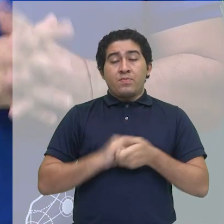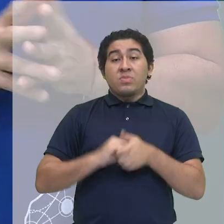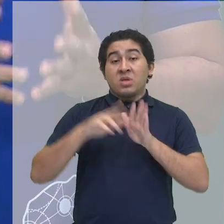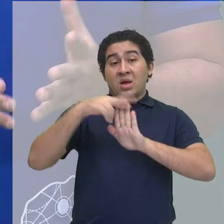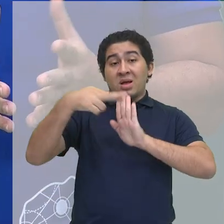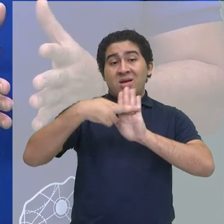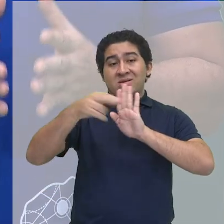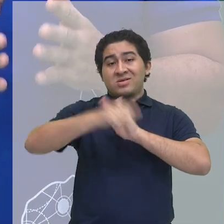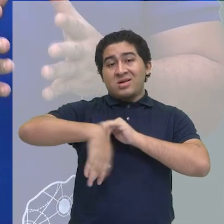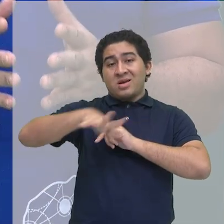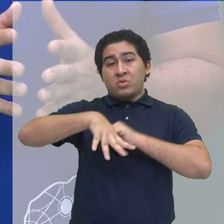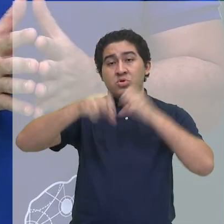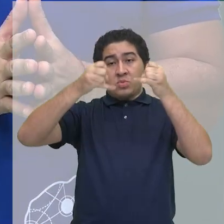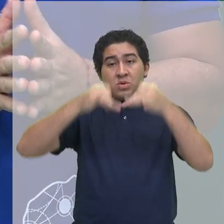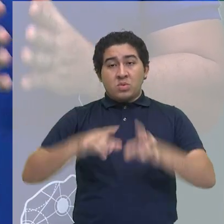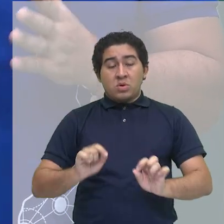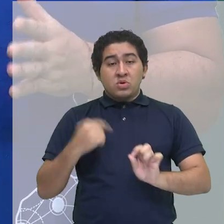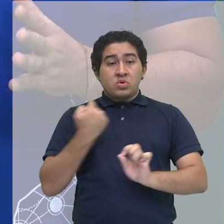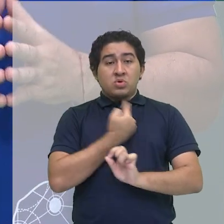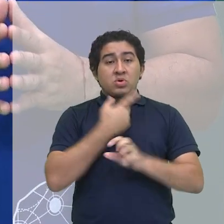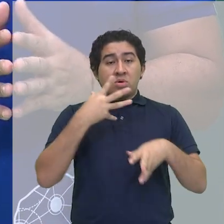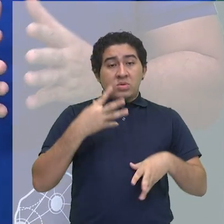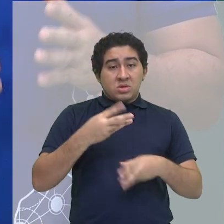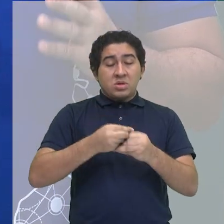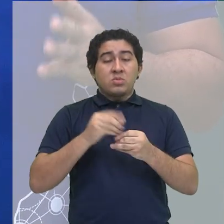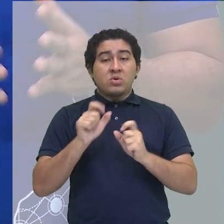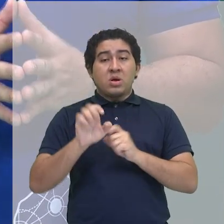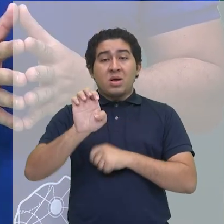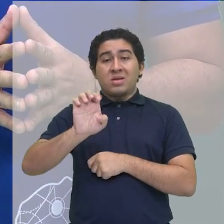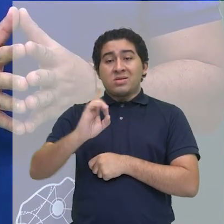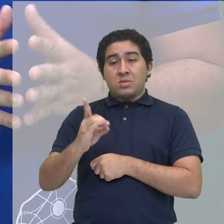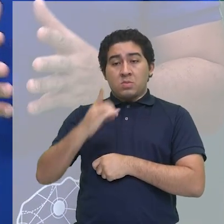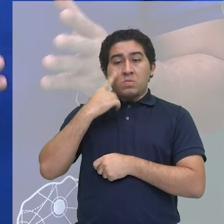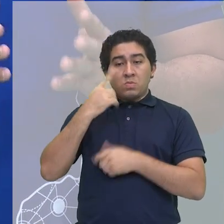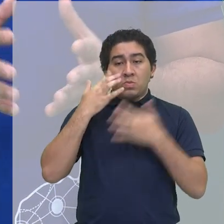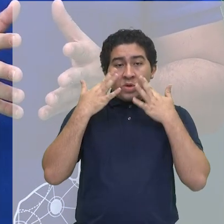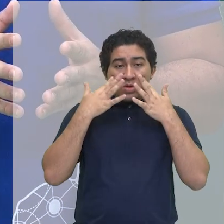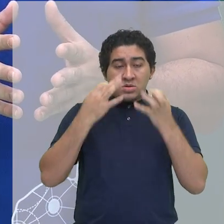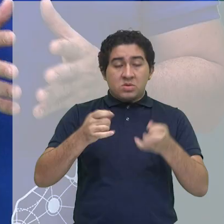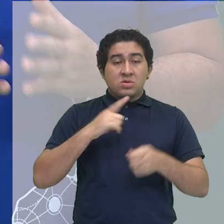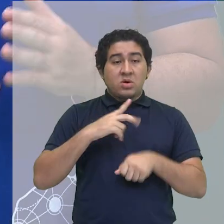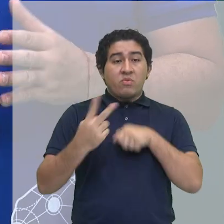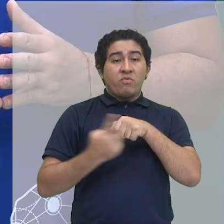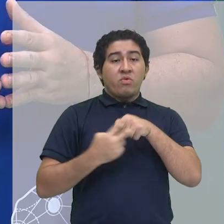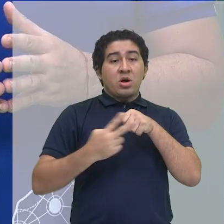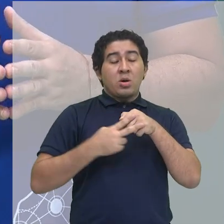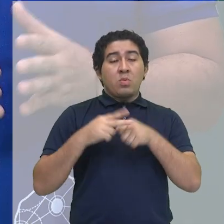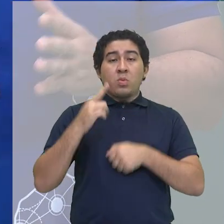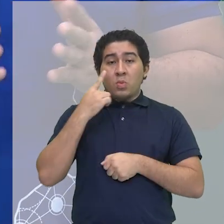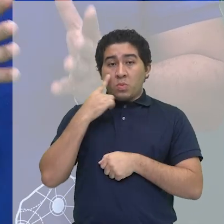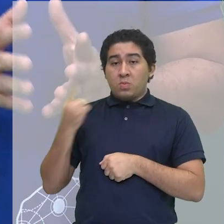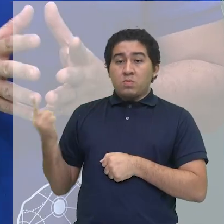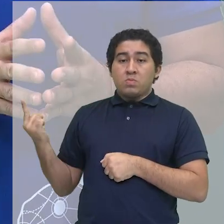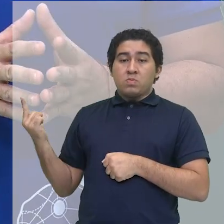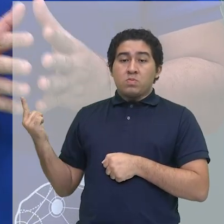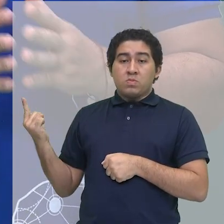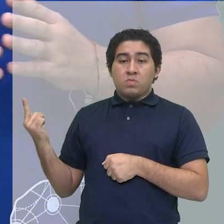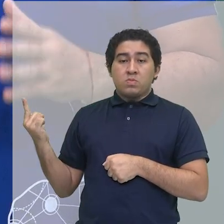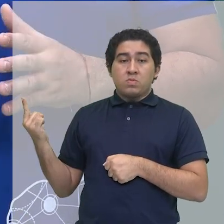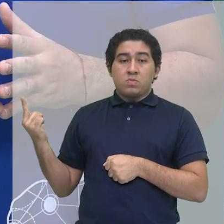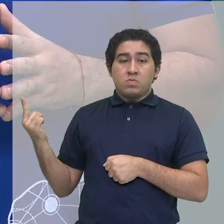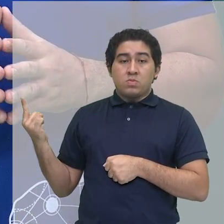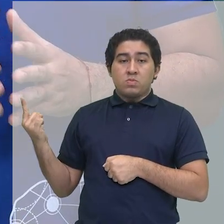geral diz o seguinte: nós acrescentamos o ed, como vocês podem observar aí o verbo walk, walked,